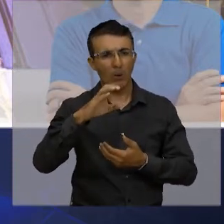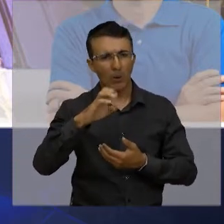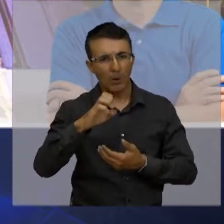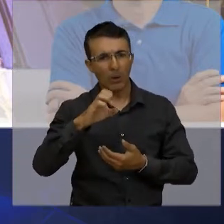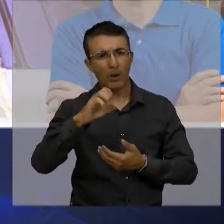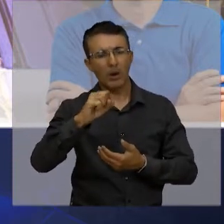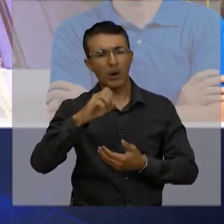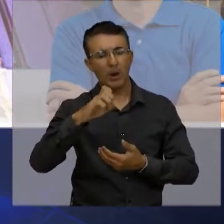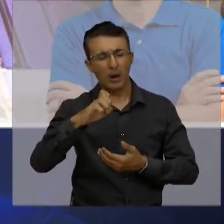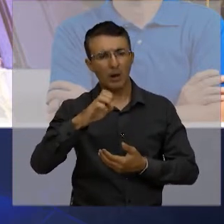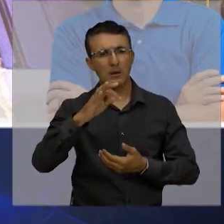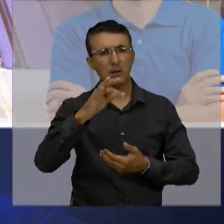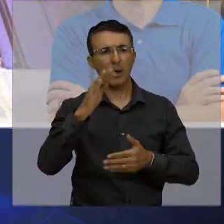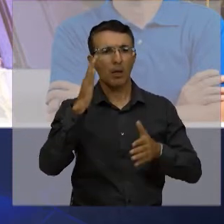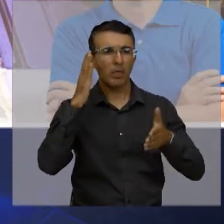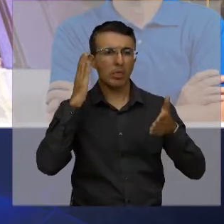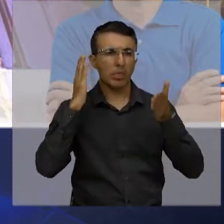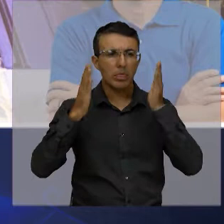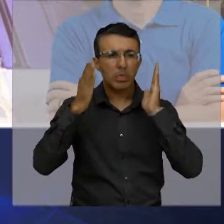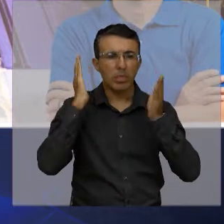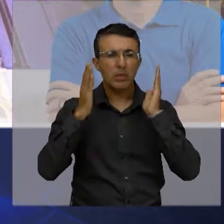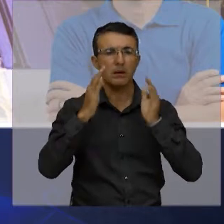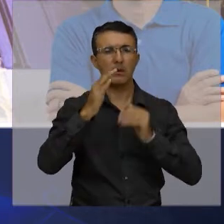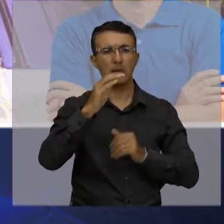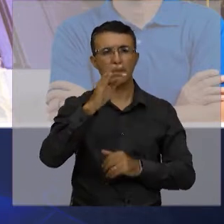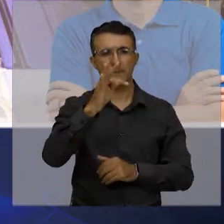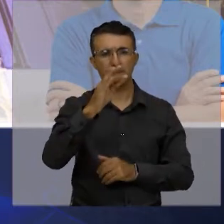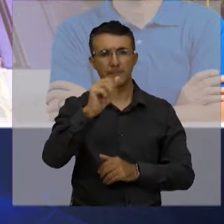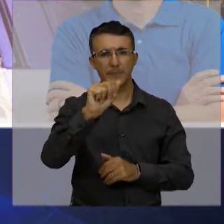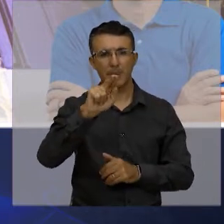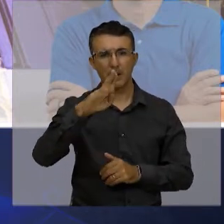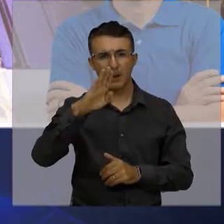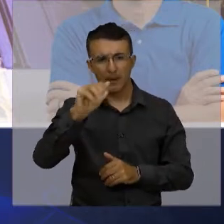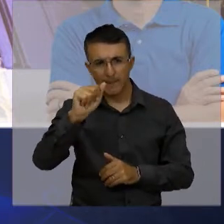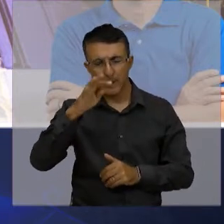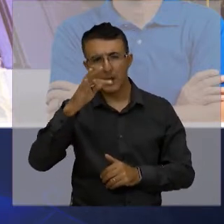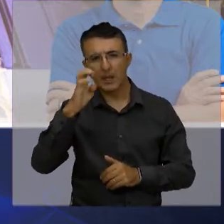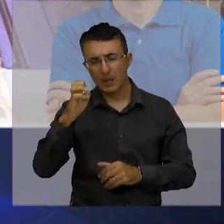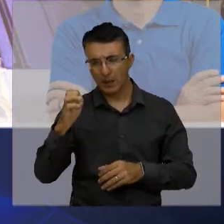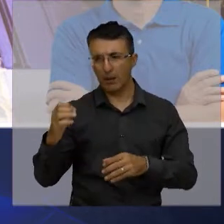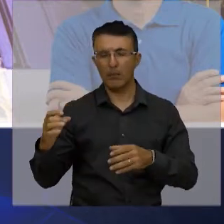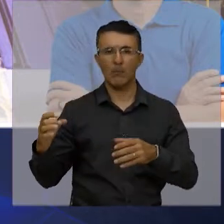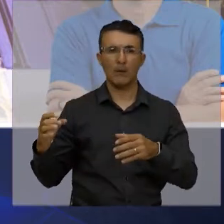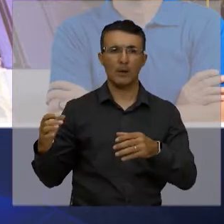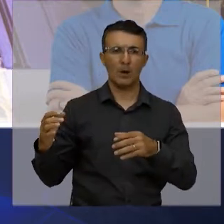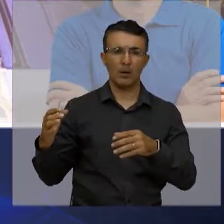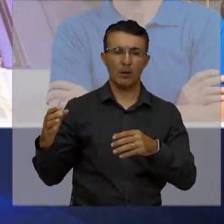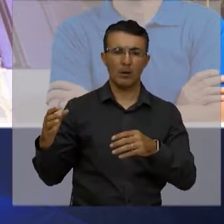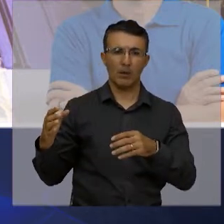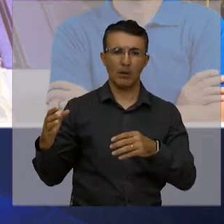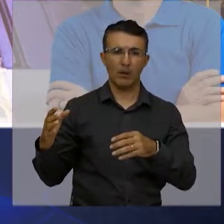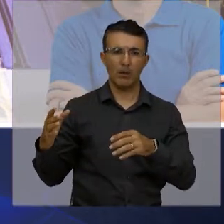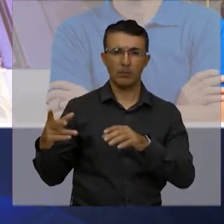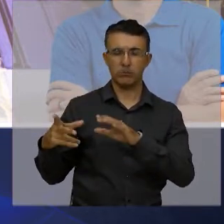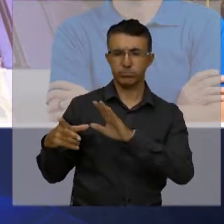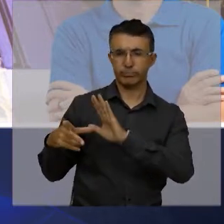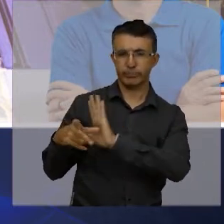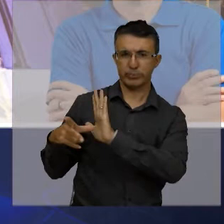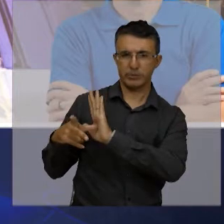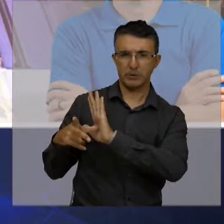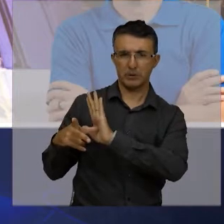chamar episcopal, seria aqui a de Taubaté. Então, nesse tempo, nós tivemos o Dom